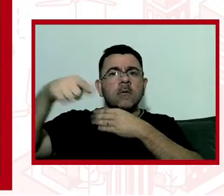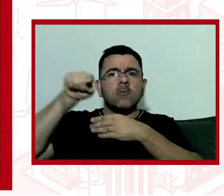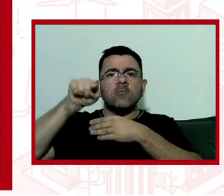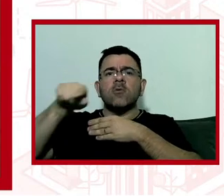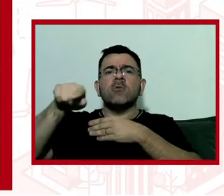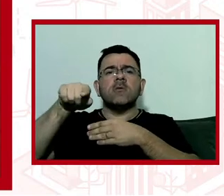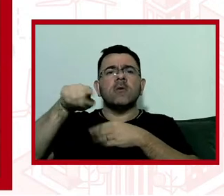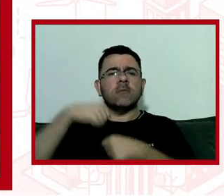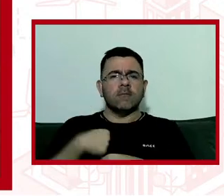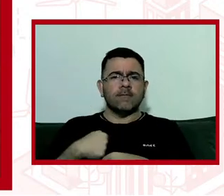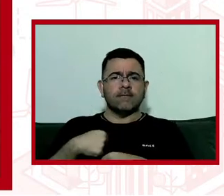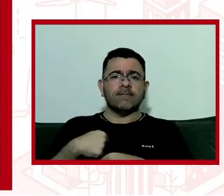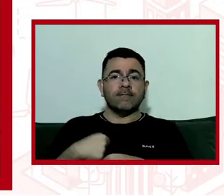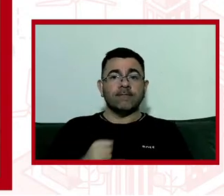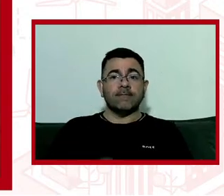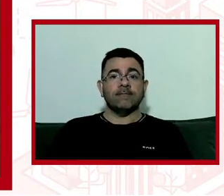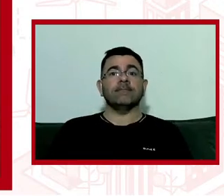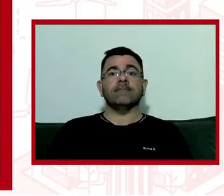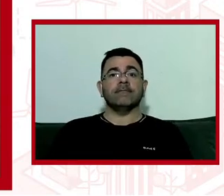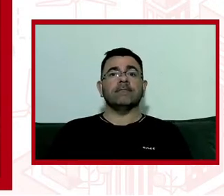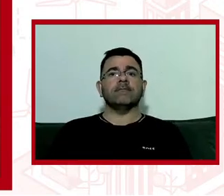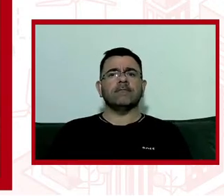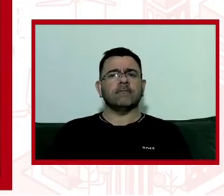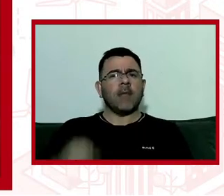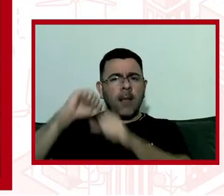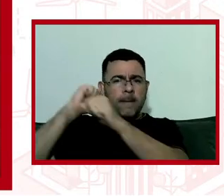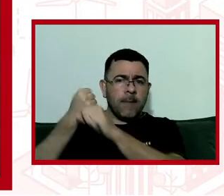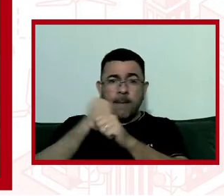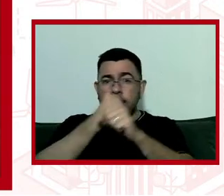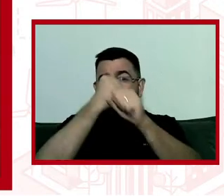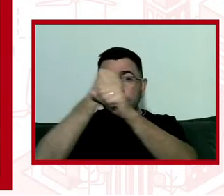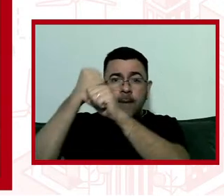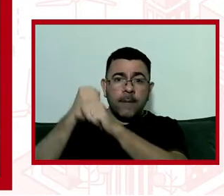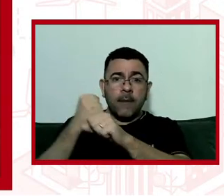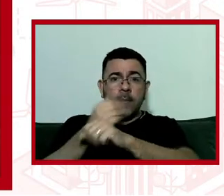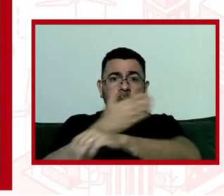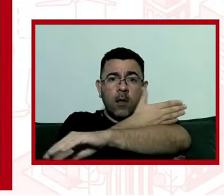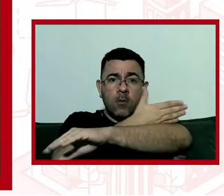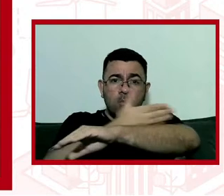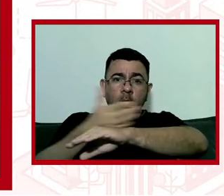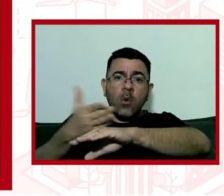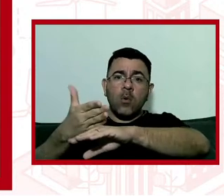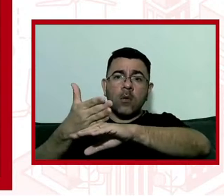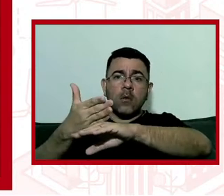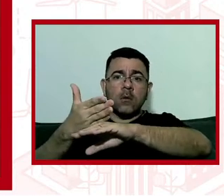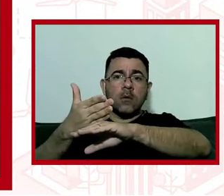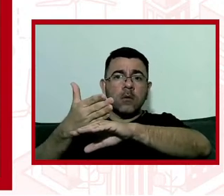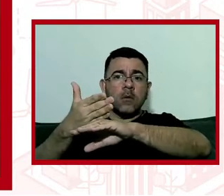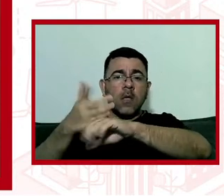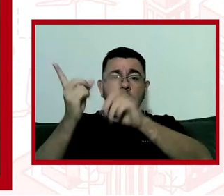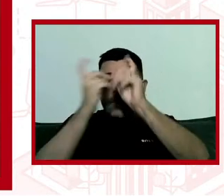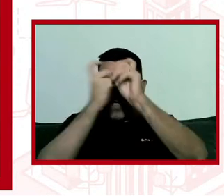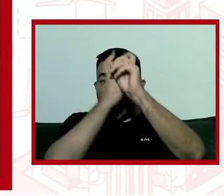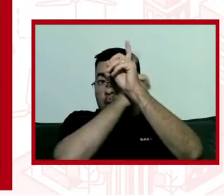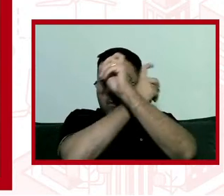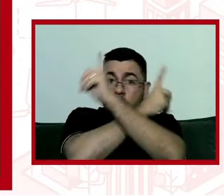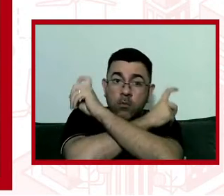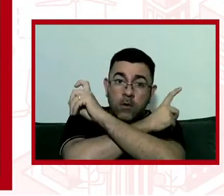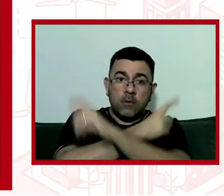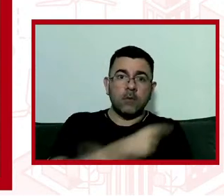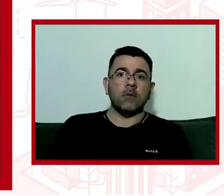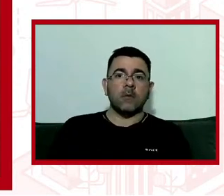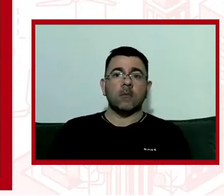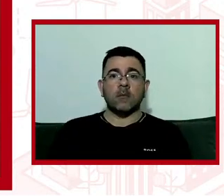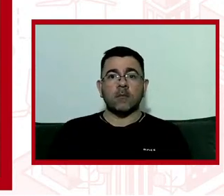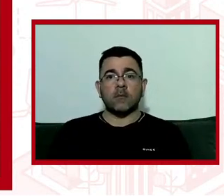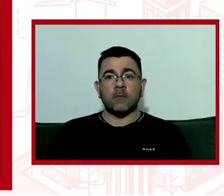digamos assim não é você construir ou constituir uma cultura de gestão não é uma tarefa fácil nem rápida eh